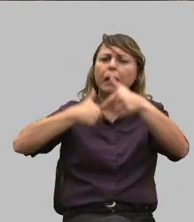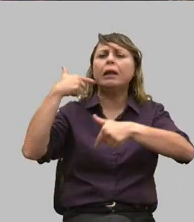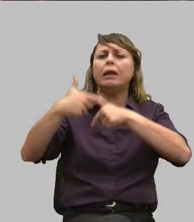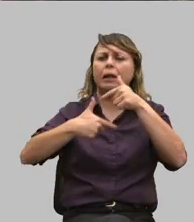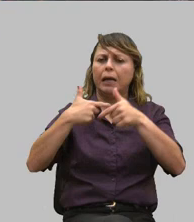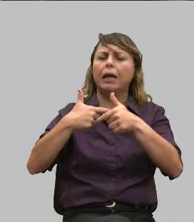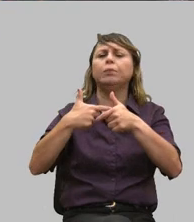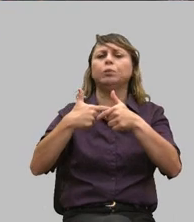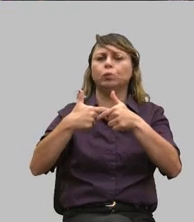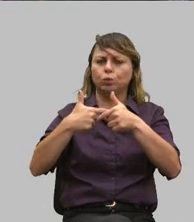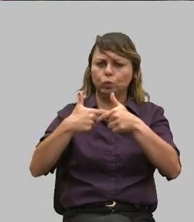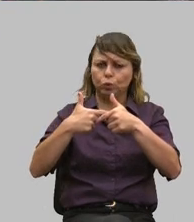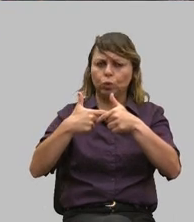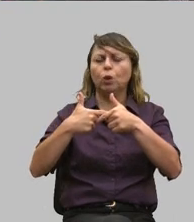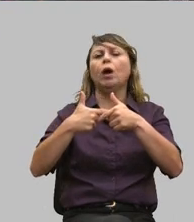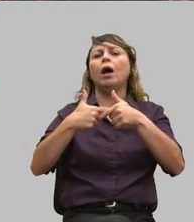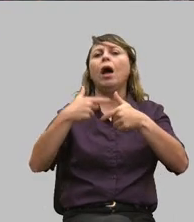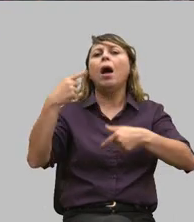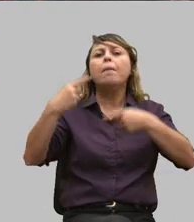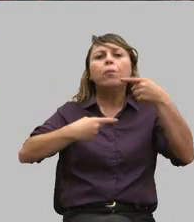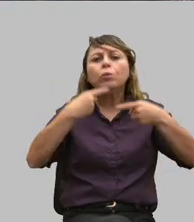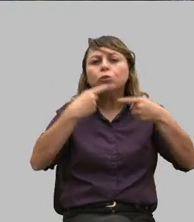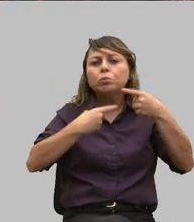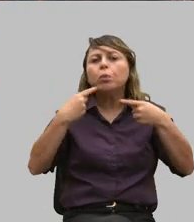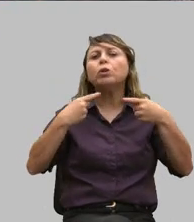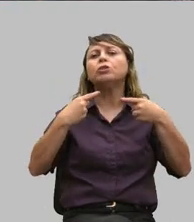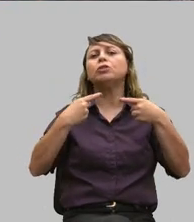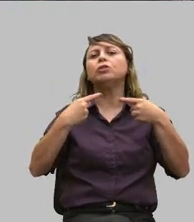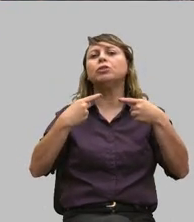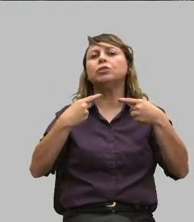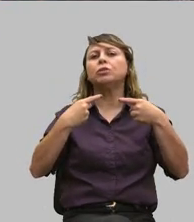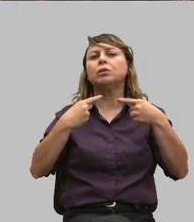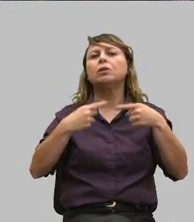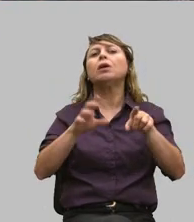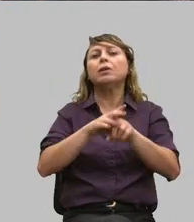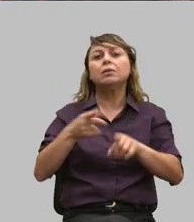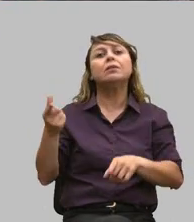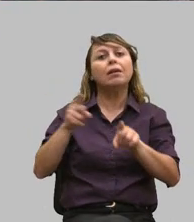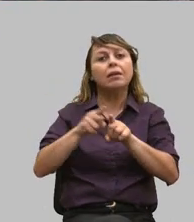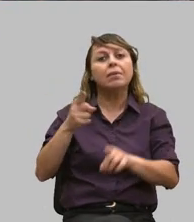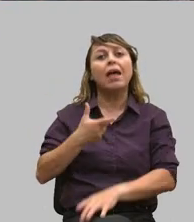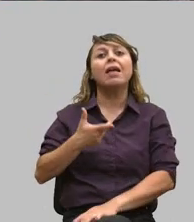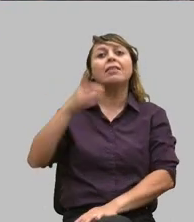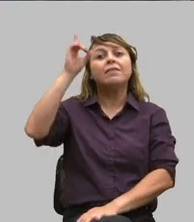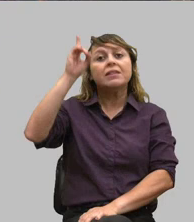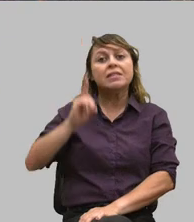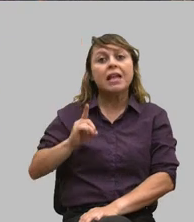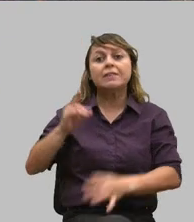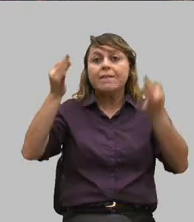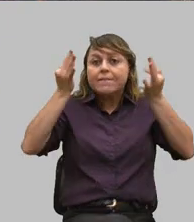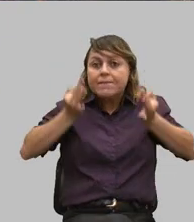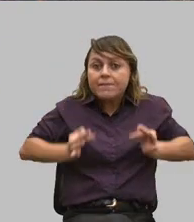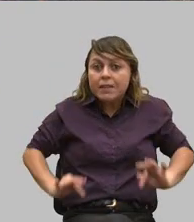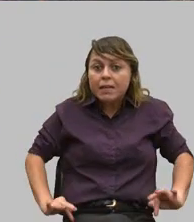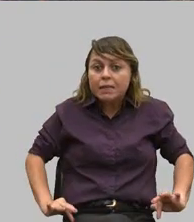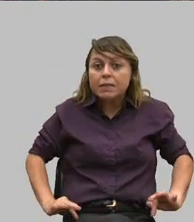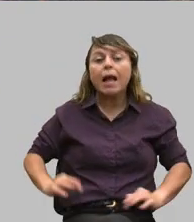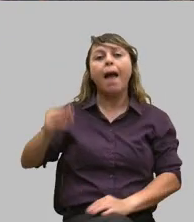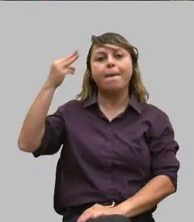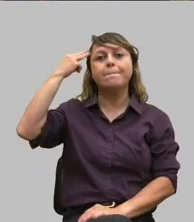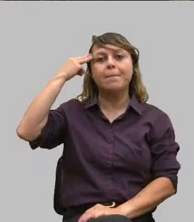eh política de pessoas com comp portador de deficiência física e mental Eh estamos estimulando